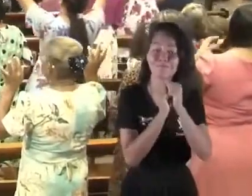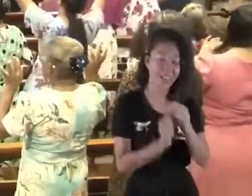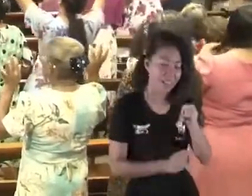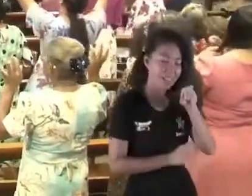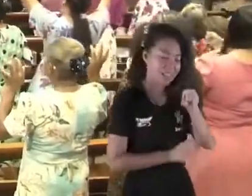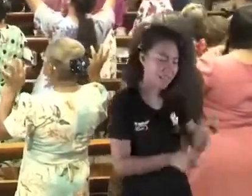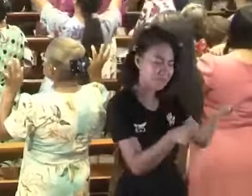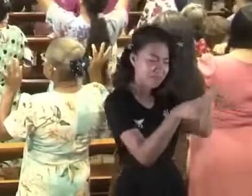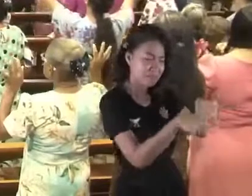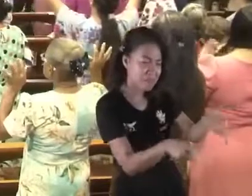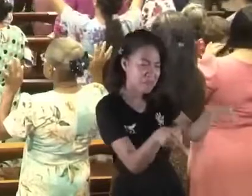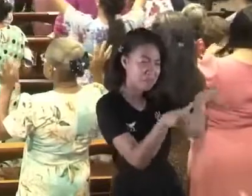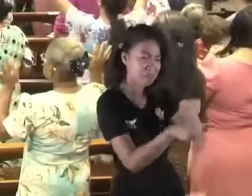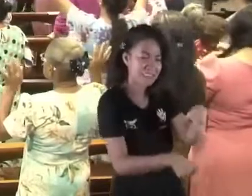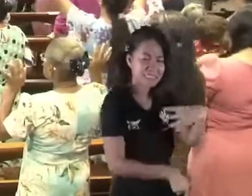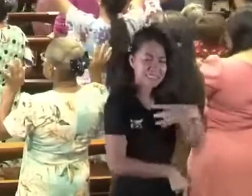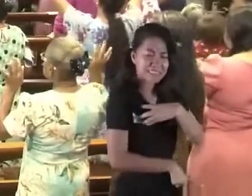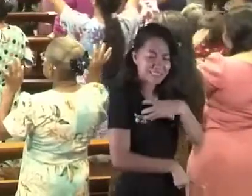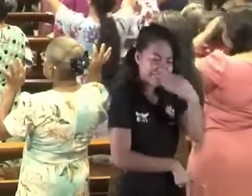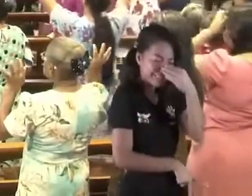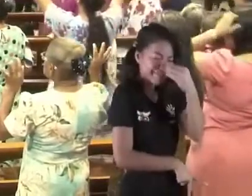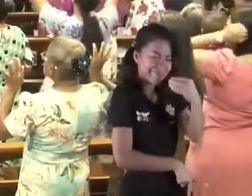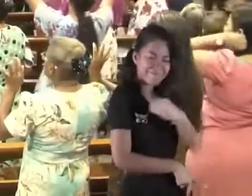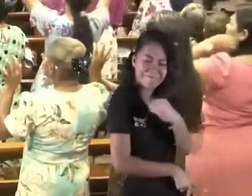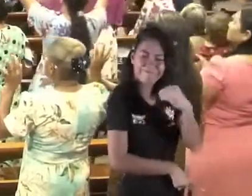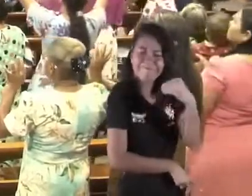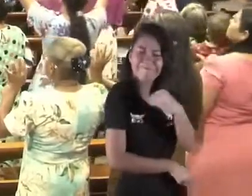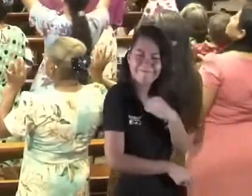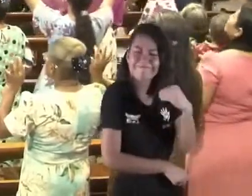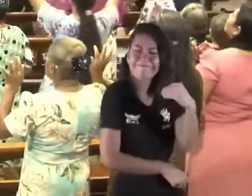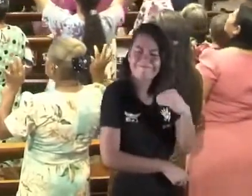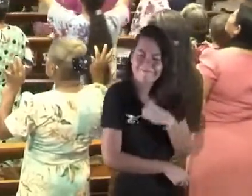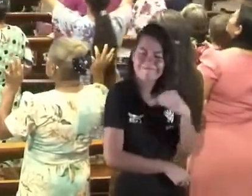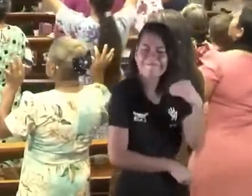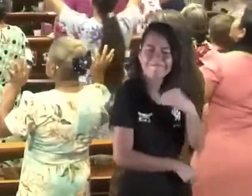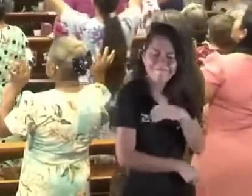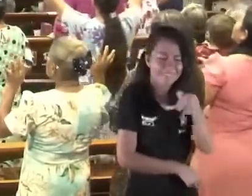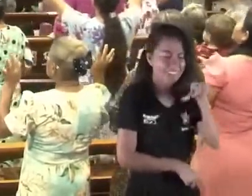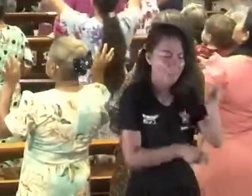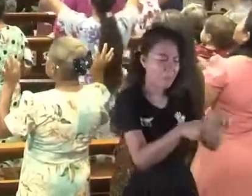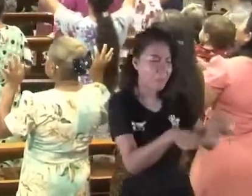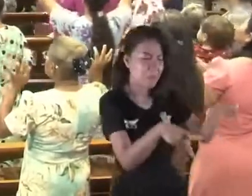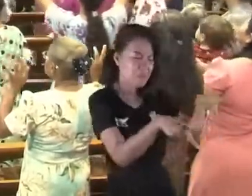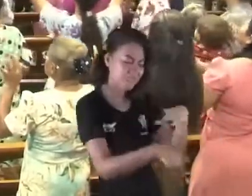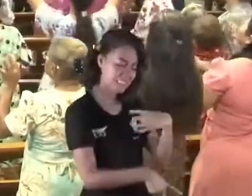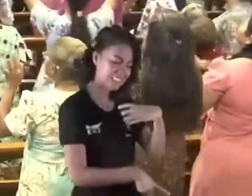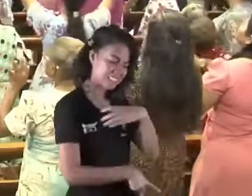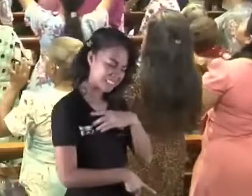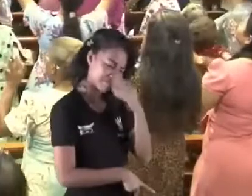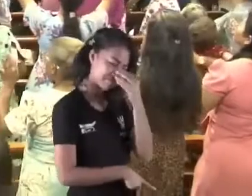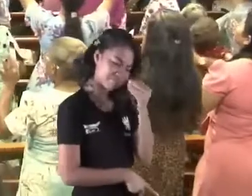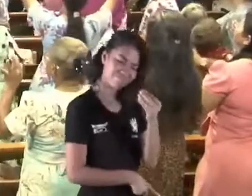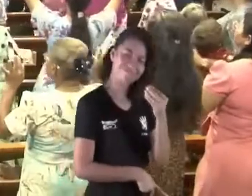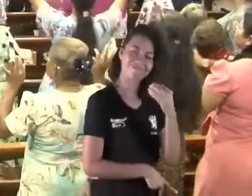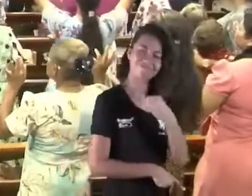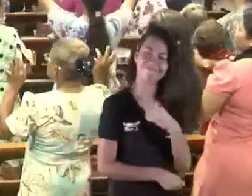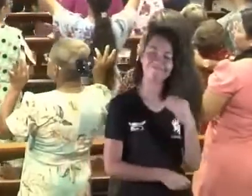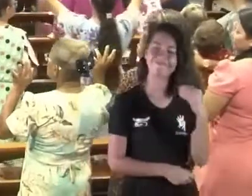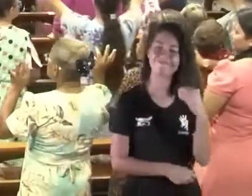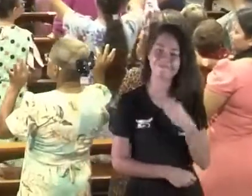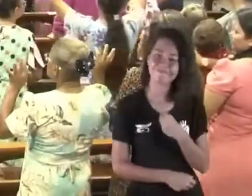72. Esquecido. Chegou a 73. Tá vindo a